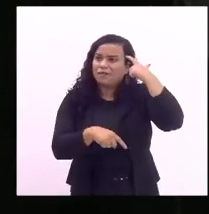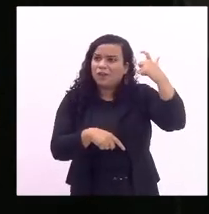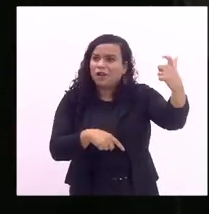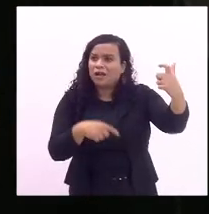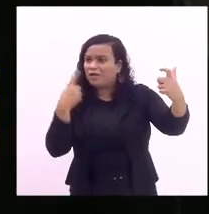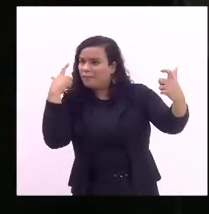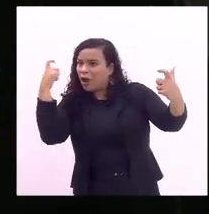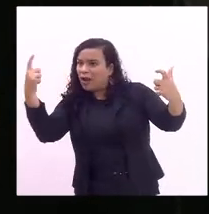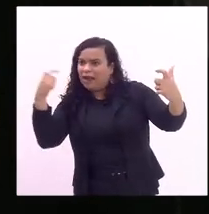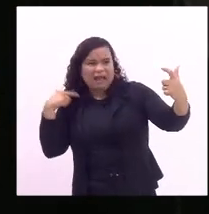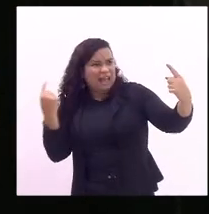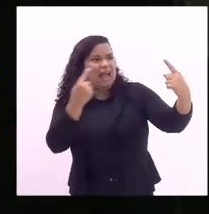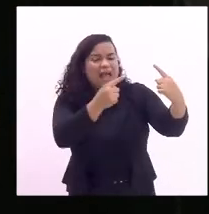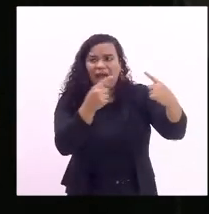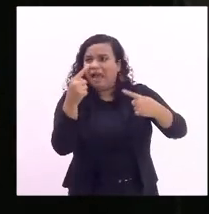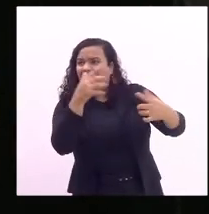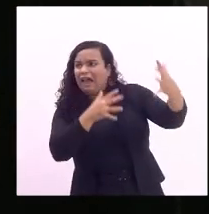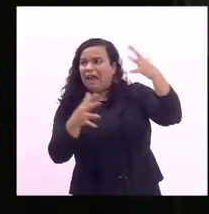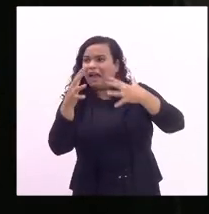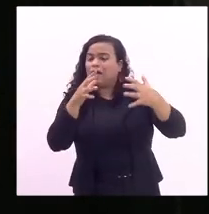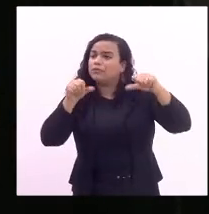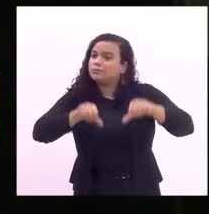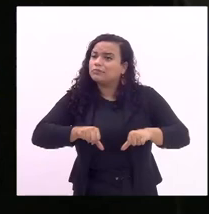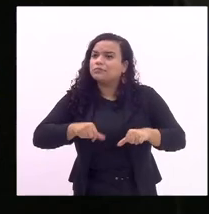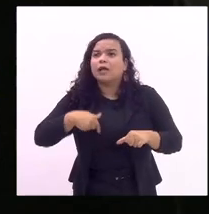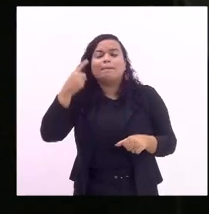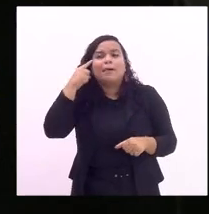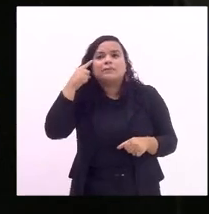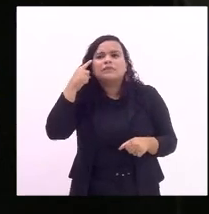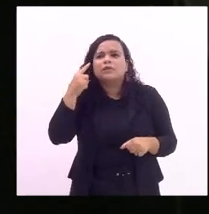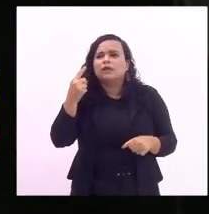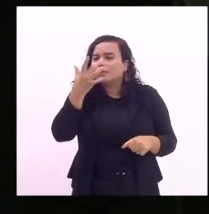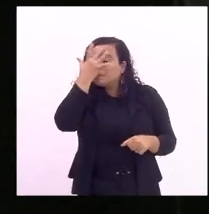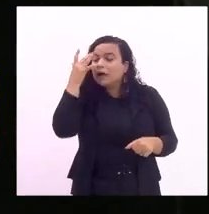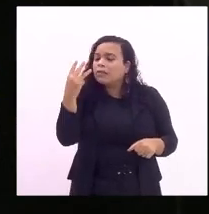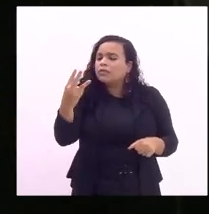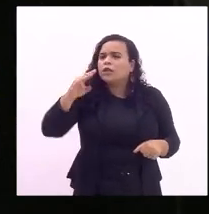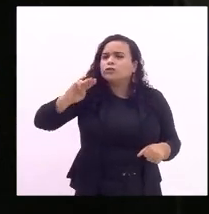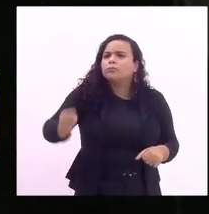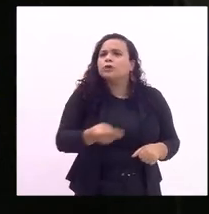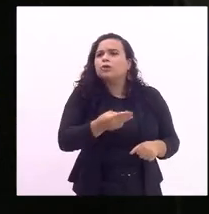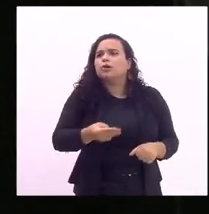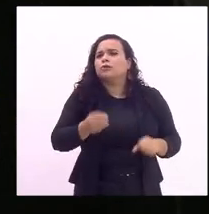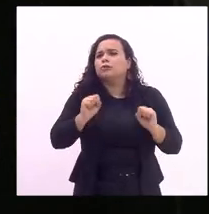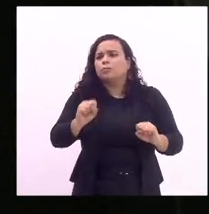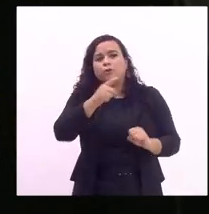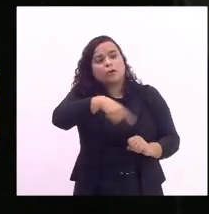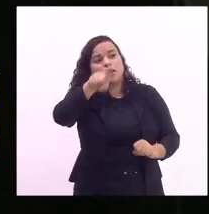esses 3 milhões de pessoas são pessoas idôneas.